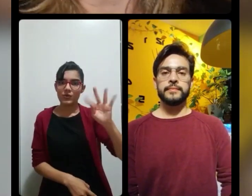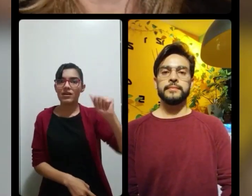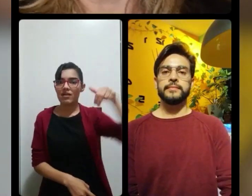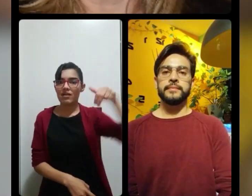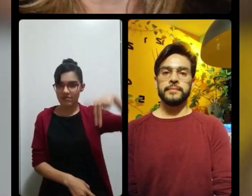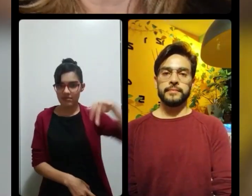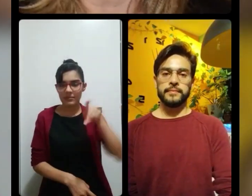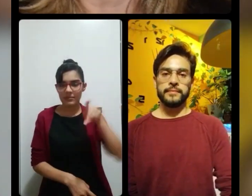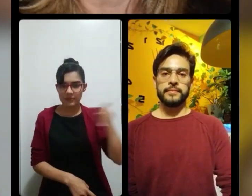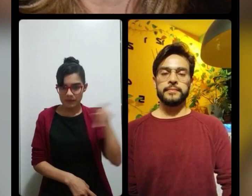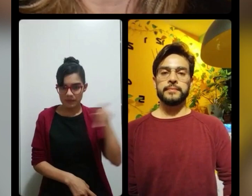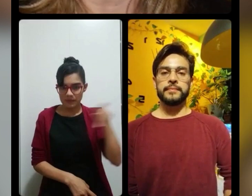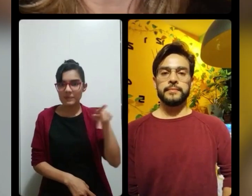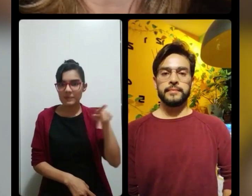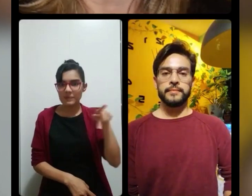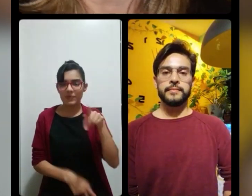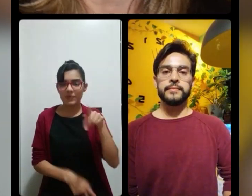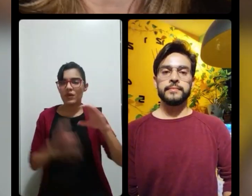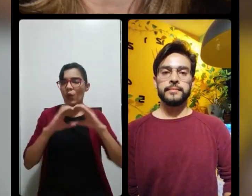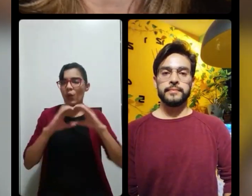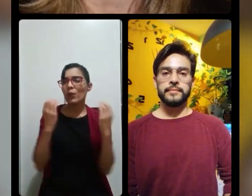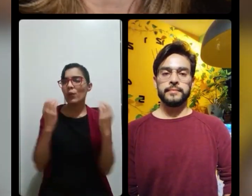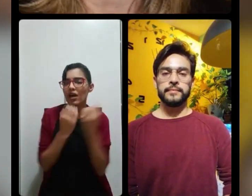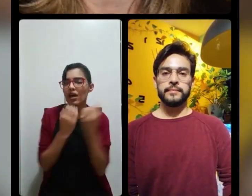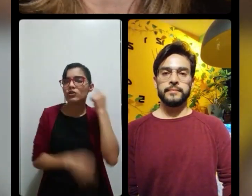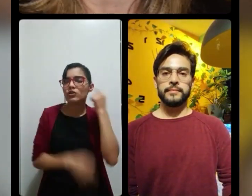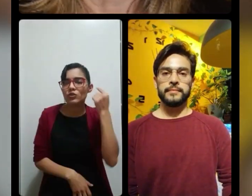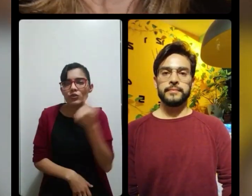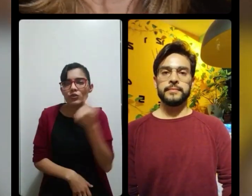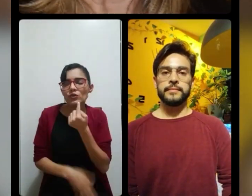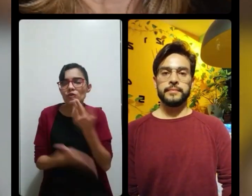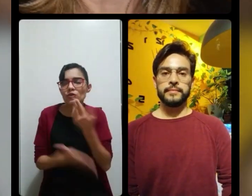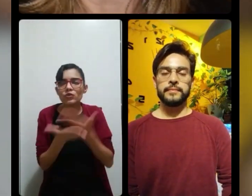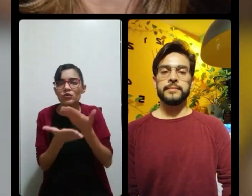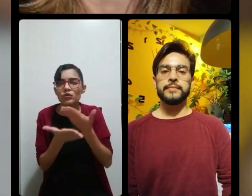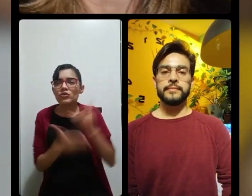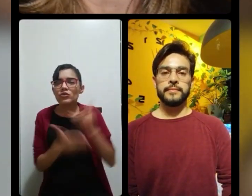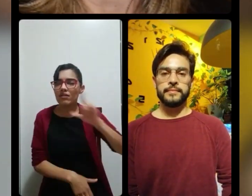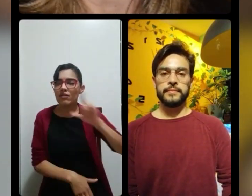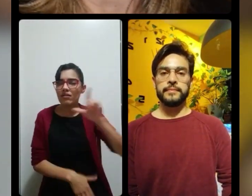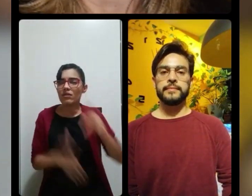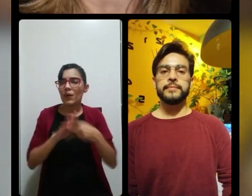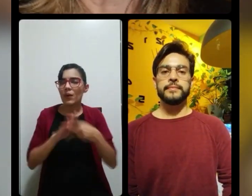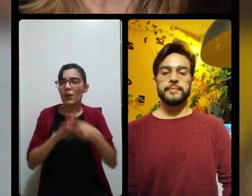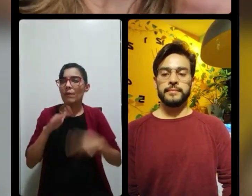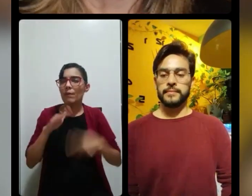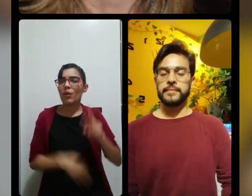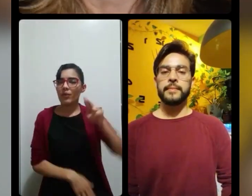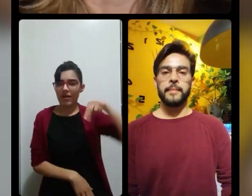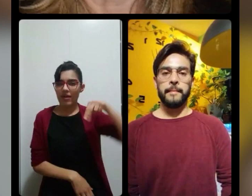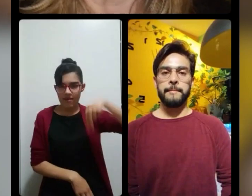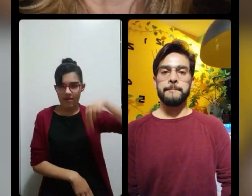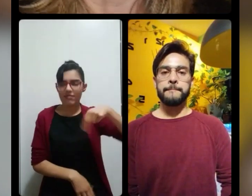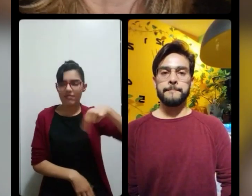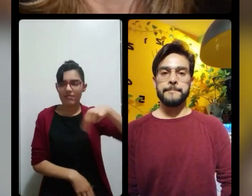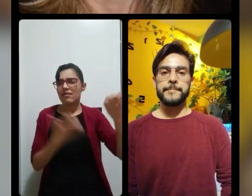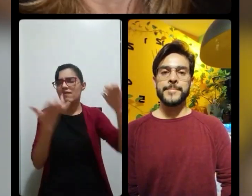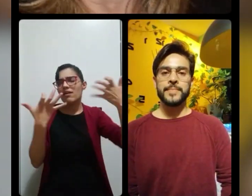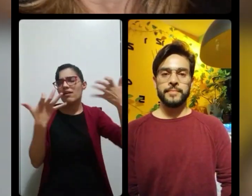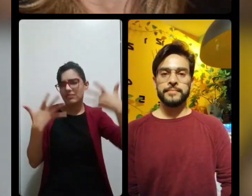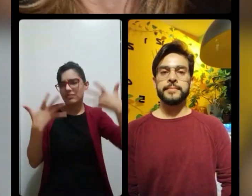Grande do Norte, e os estudos de cultura e literatura potiguar que ele faz, né? E vamos passeando aí por esse